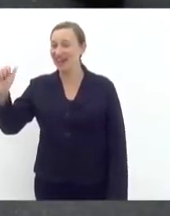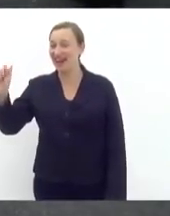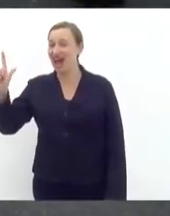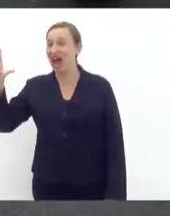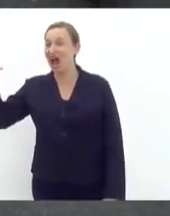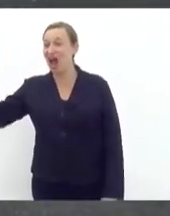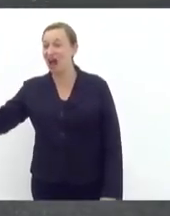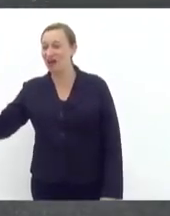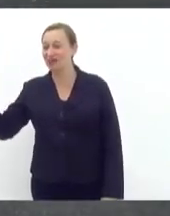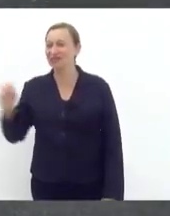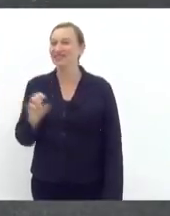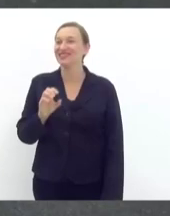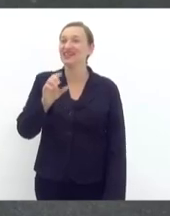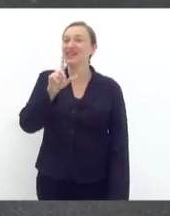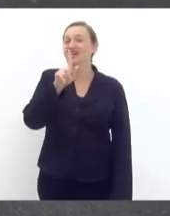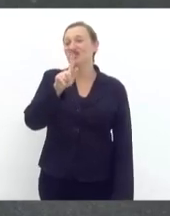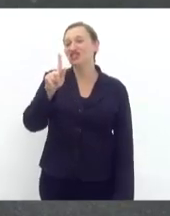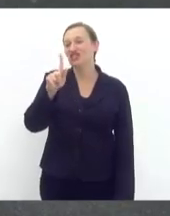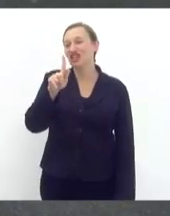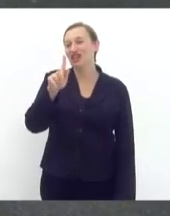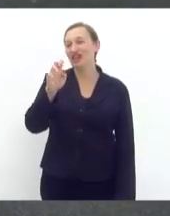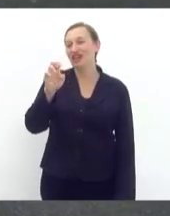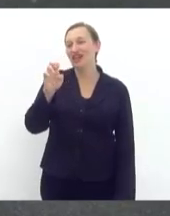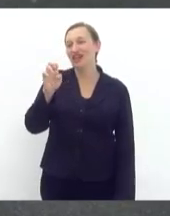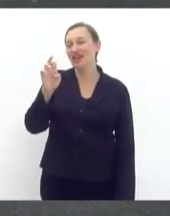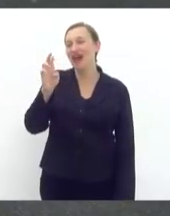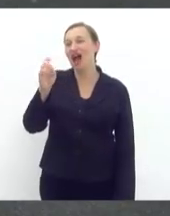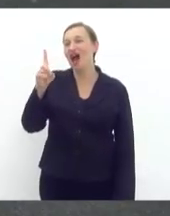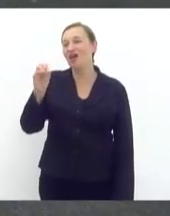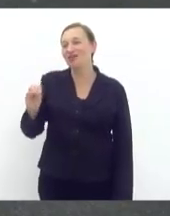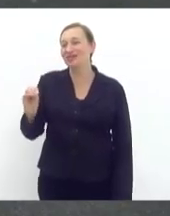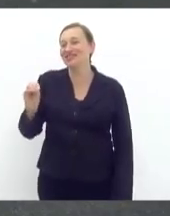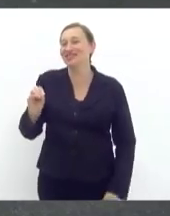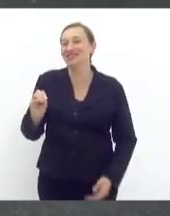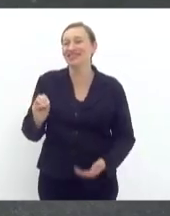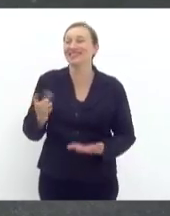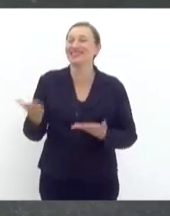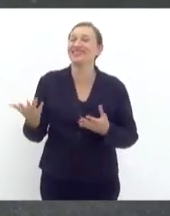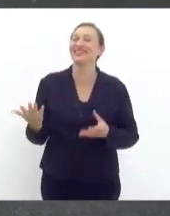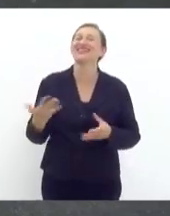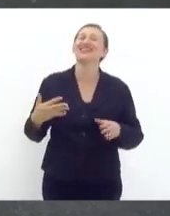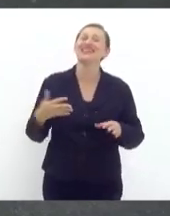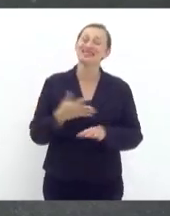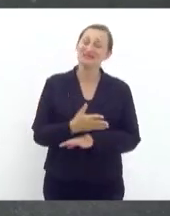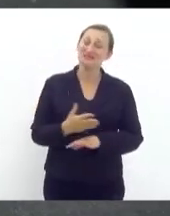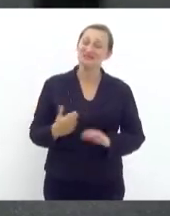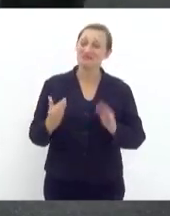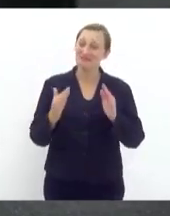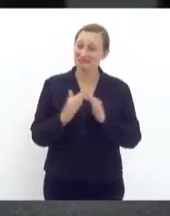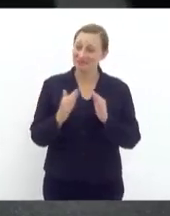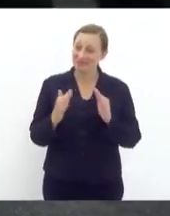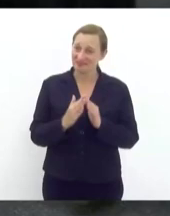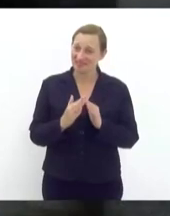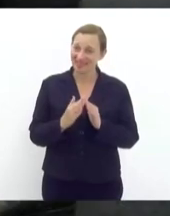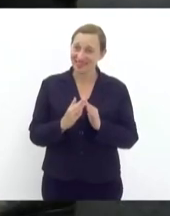o Geraldo já dei entrada está nesta casa tramitando